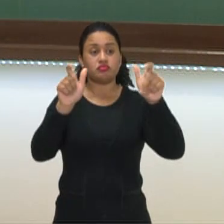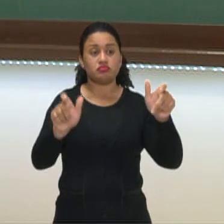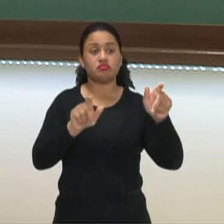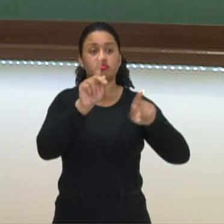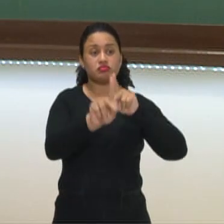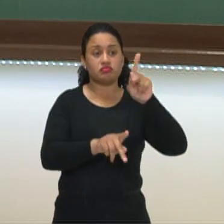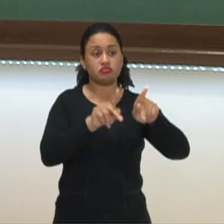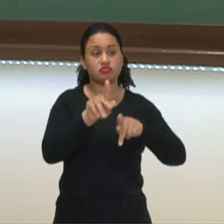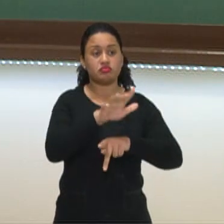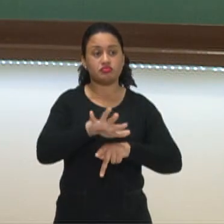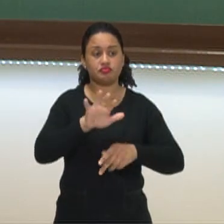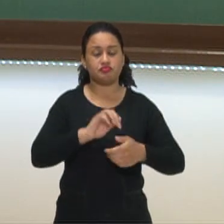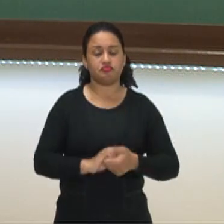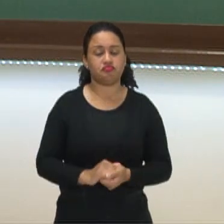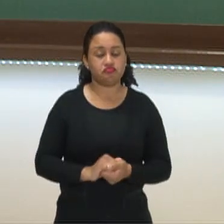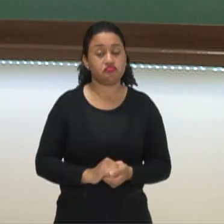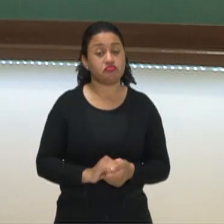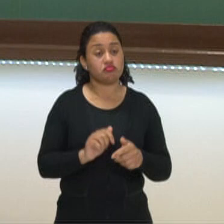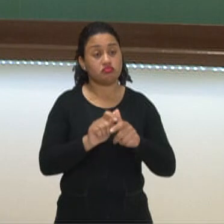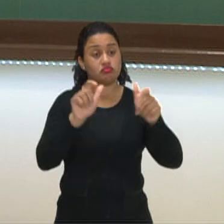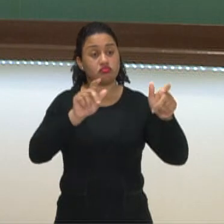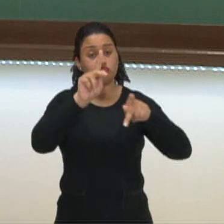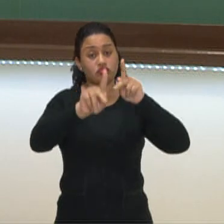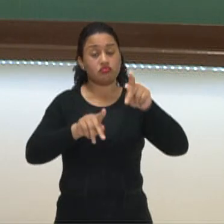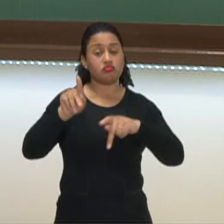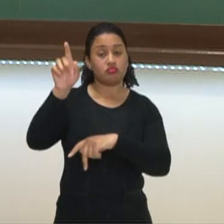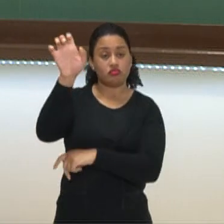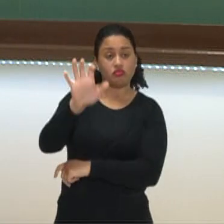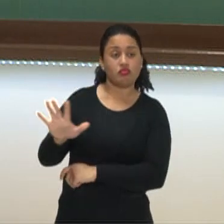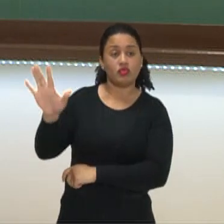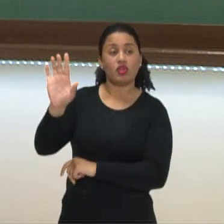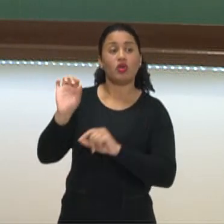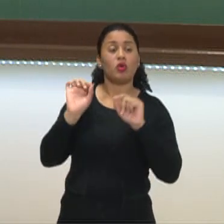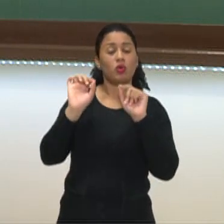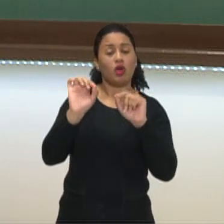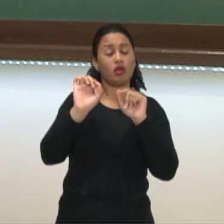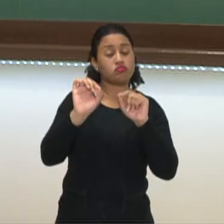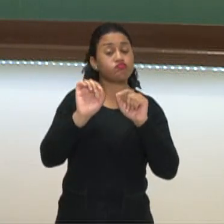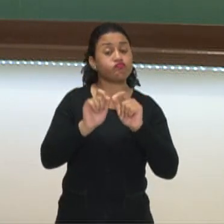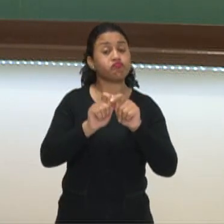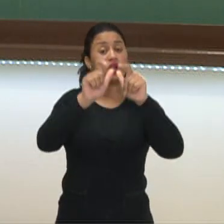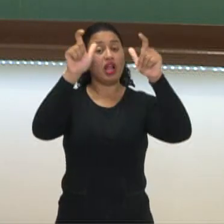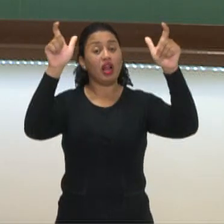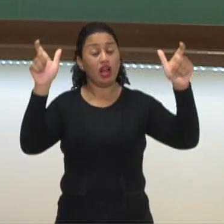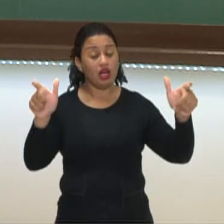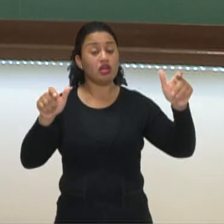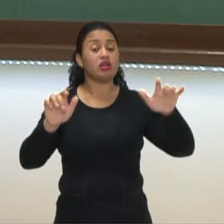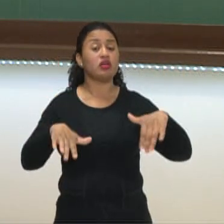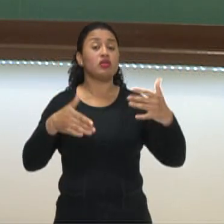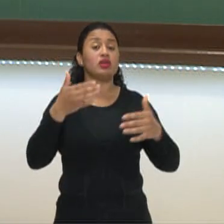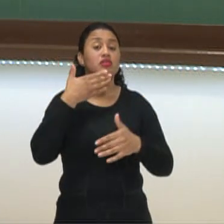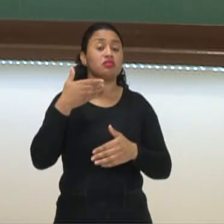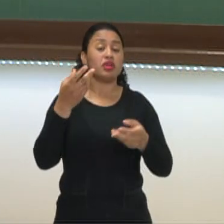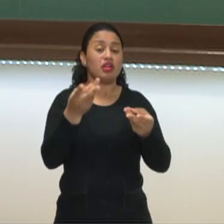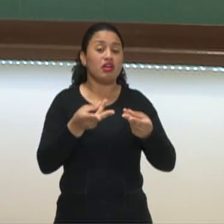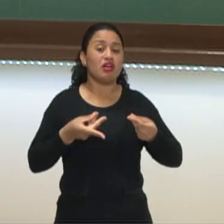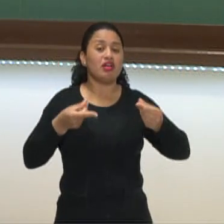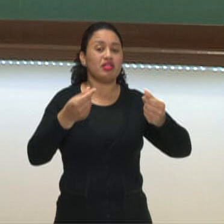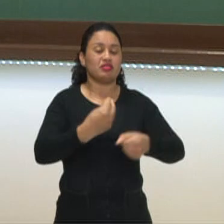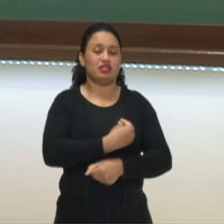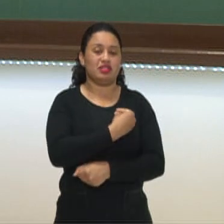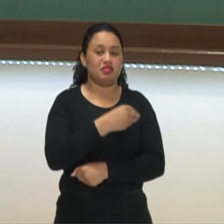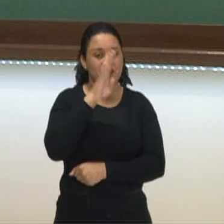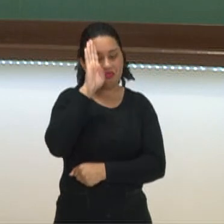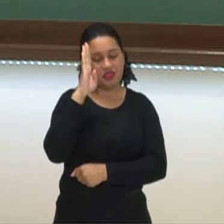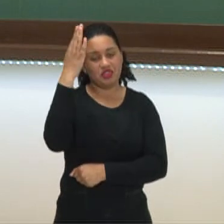né? O crescimento da população europeia ele foi muito acentuado quando melhoram as qualidades de vida, principalmente